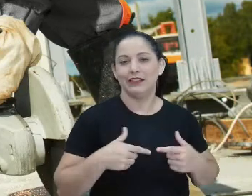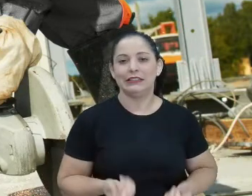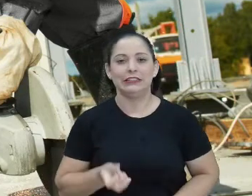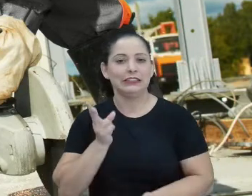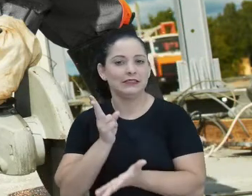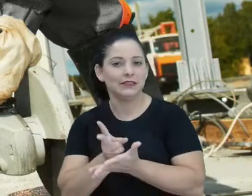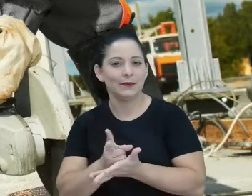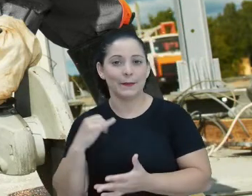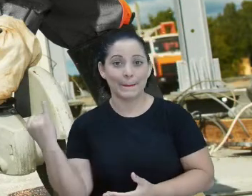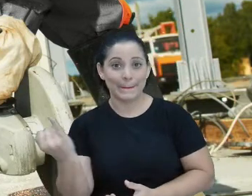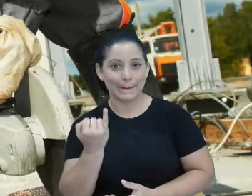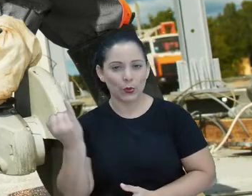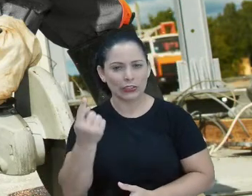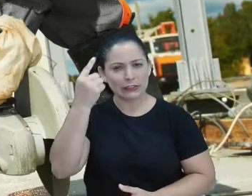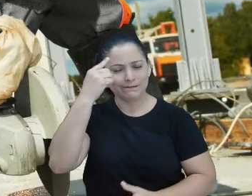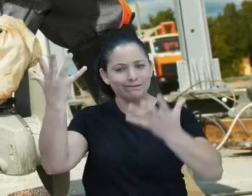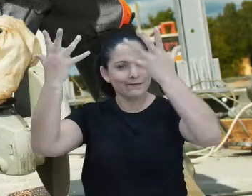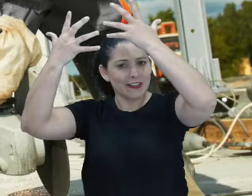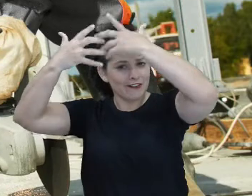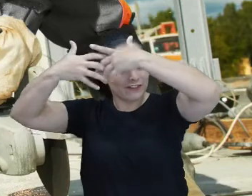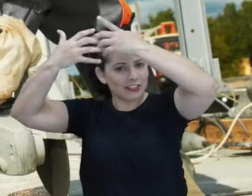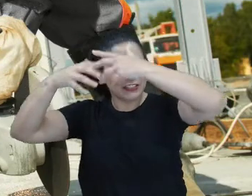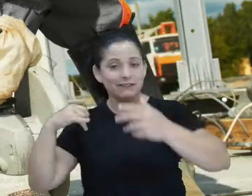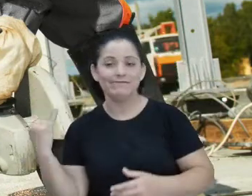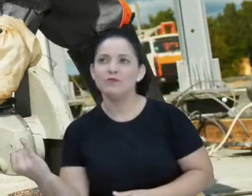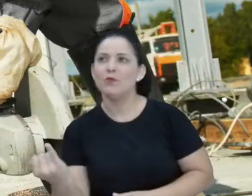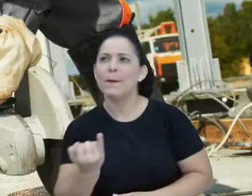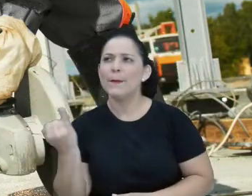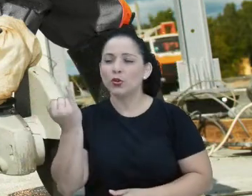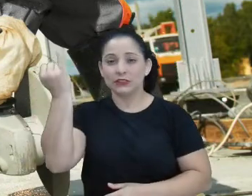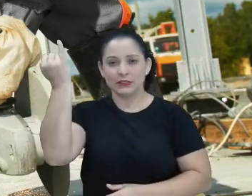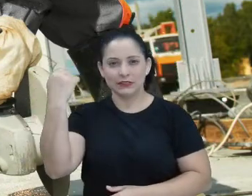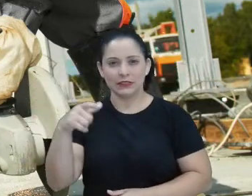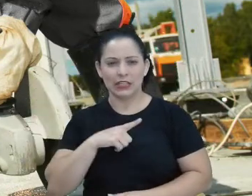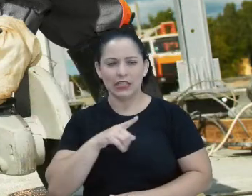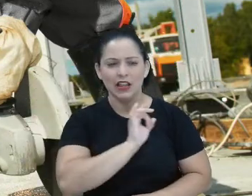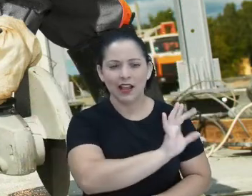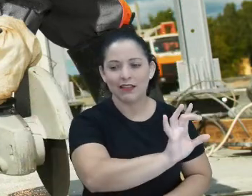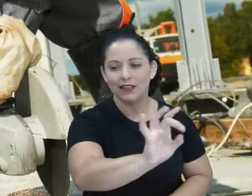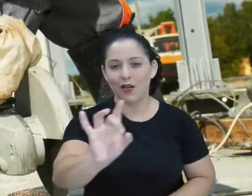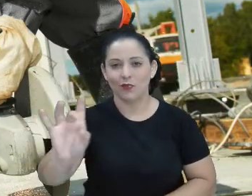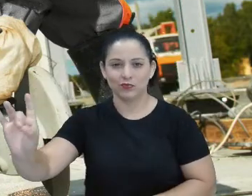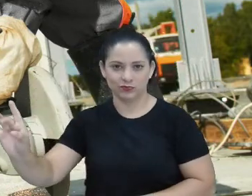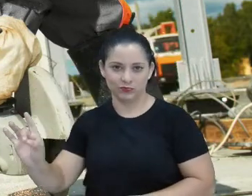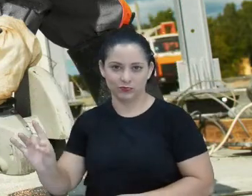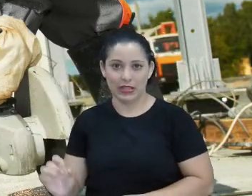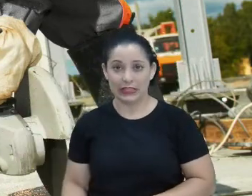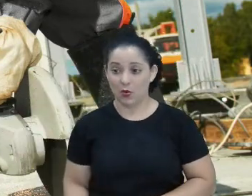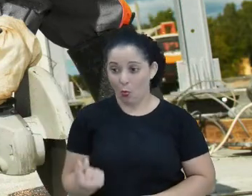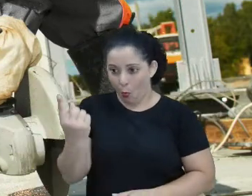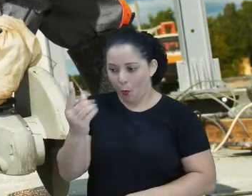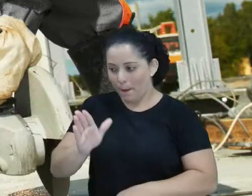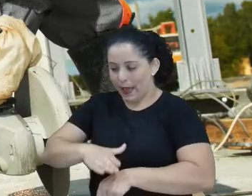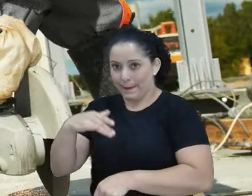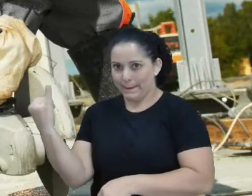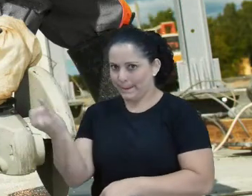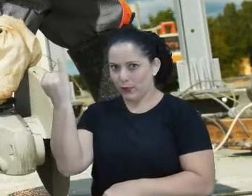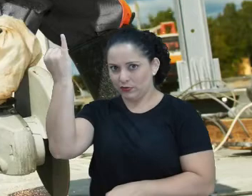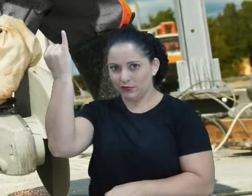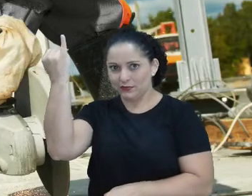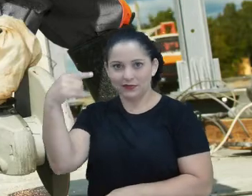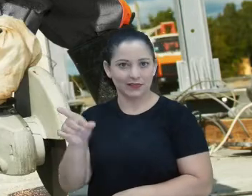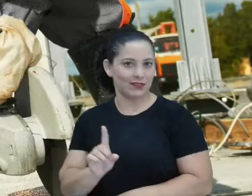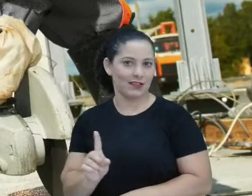mais importante a gente refletir a importância que todos os trabalhos têm. Não existe um trabalho mais importante do que o